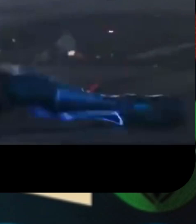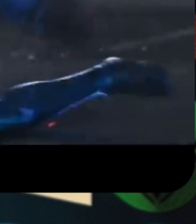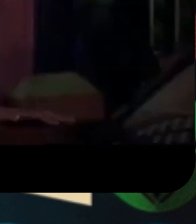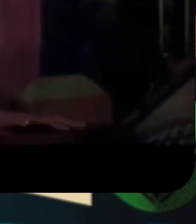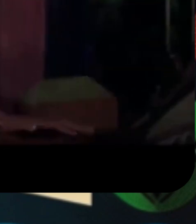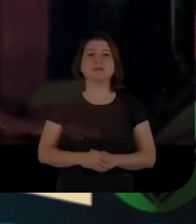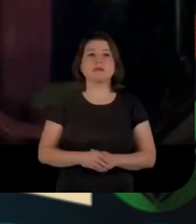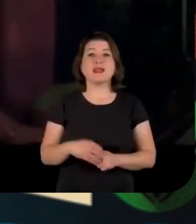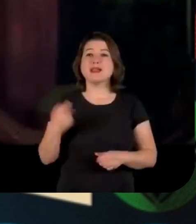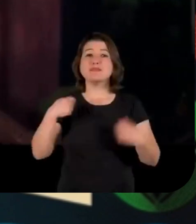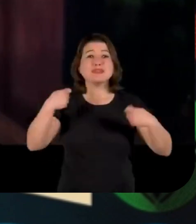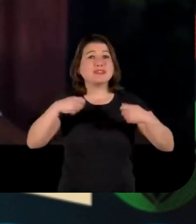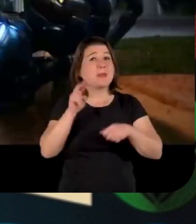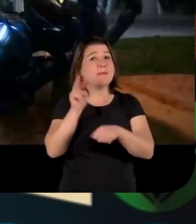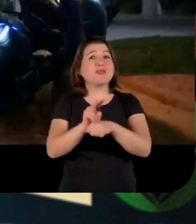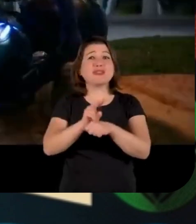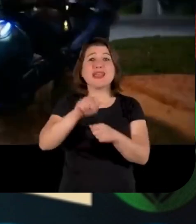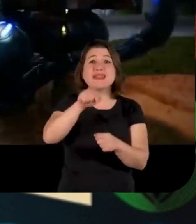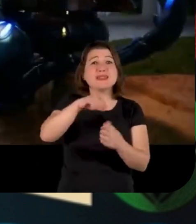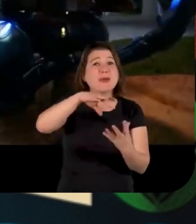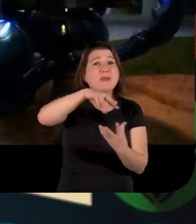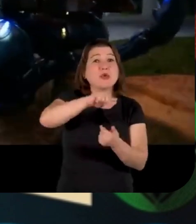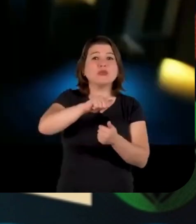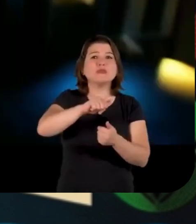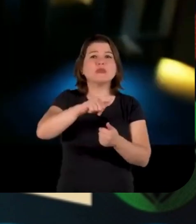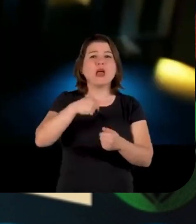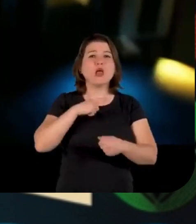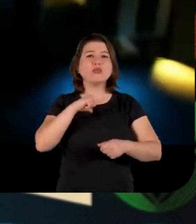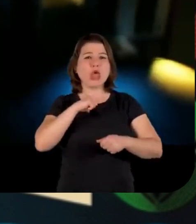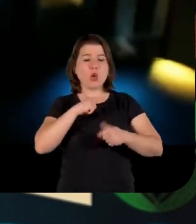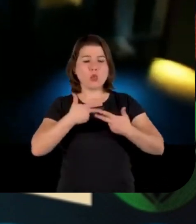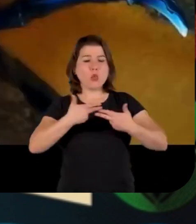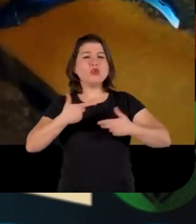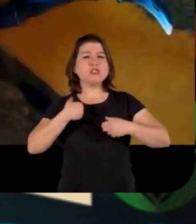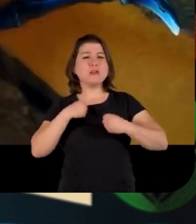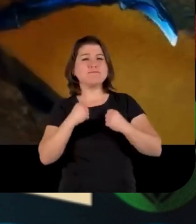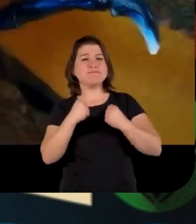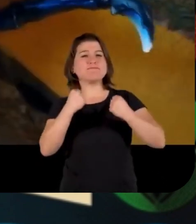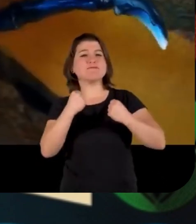um besouro entra no ânus dele. Então, tipo...